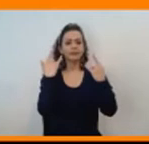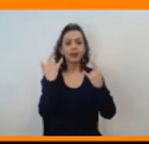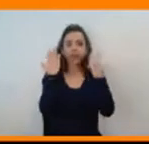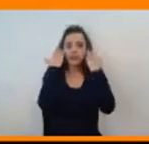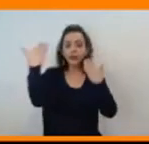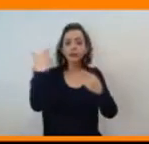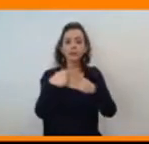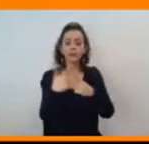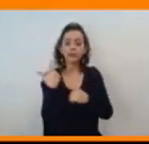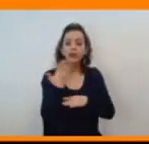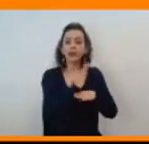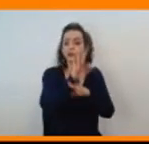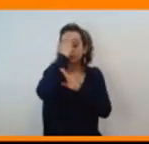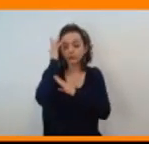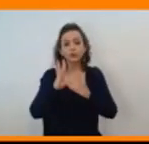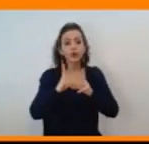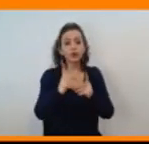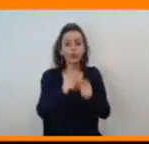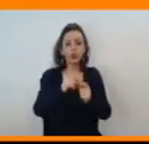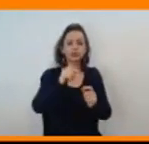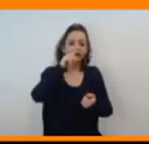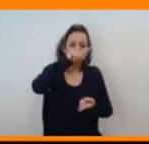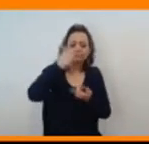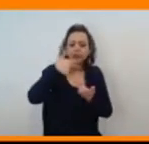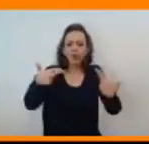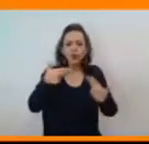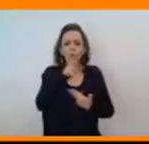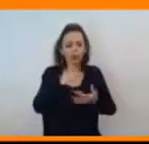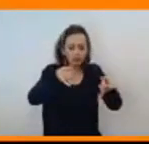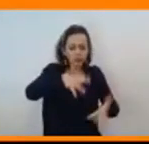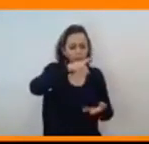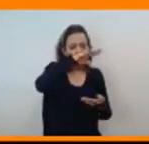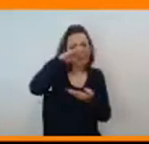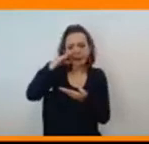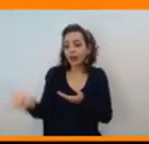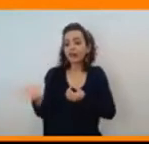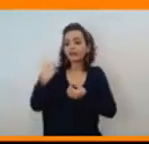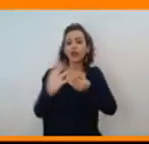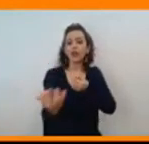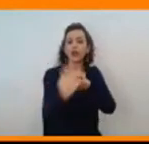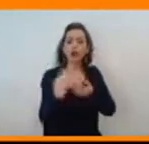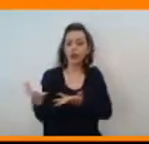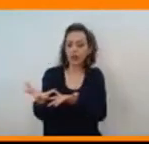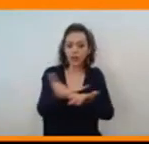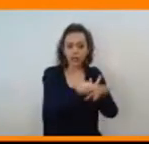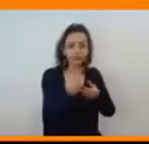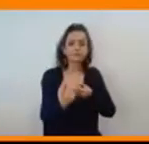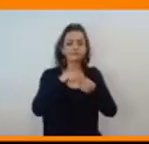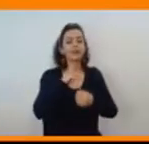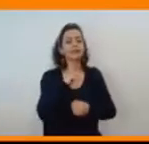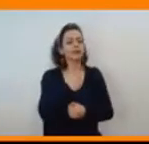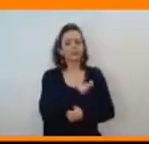de 51 toneladas recuperadas nas nossas unidades a gente teve expansão do processo de fornecimento de